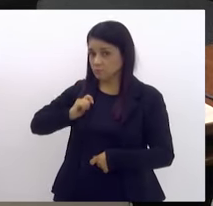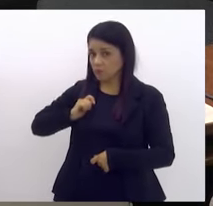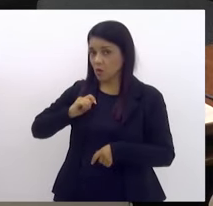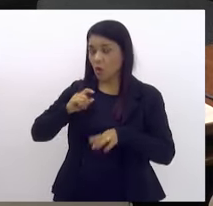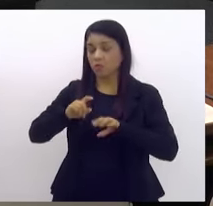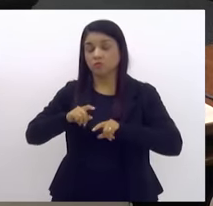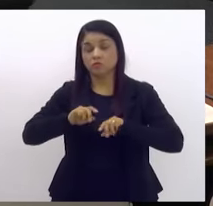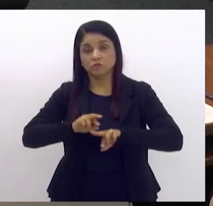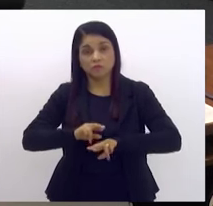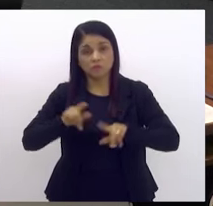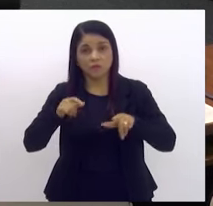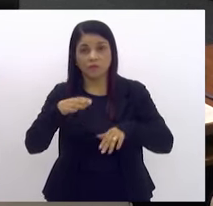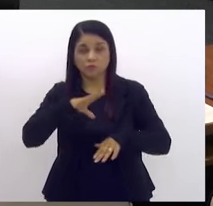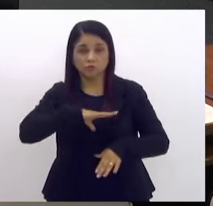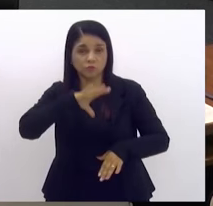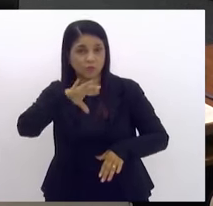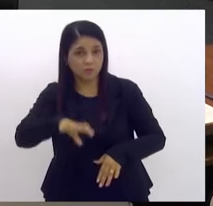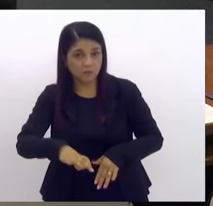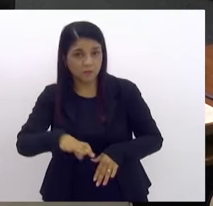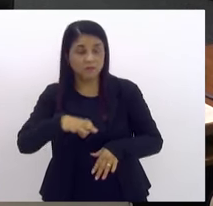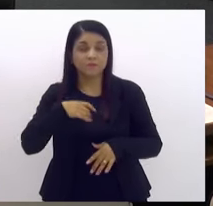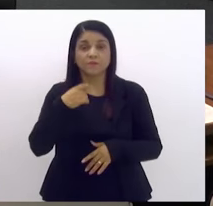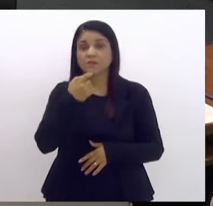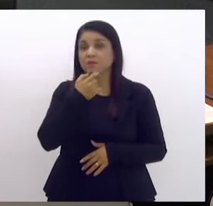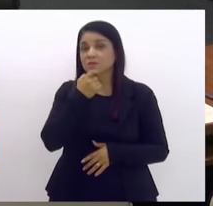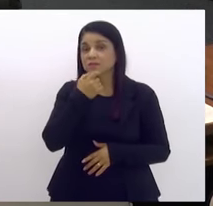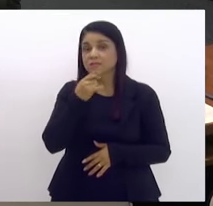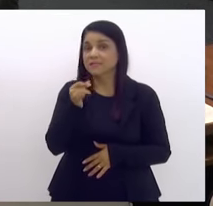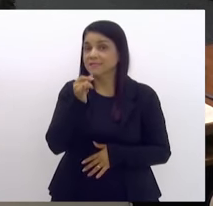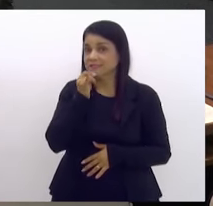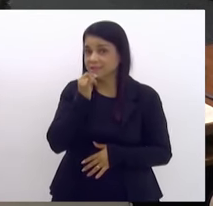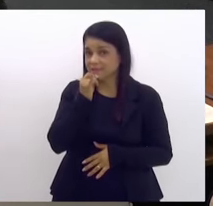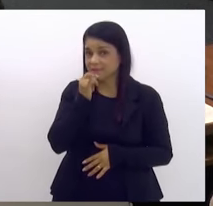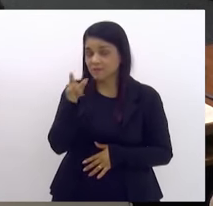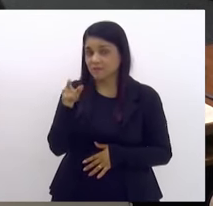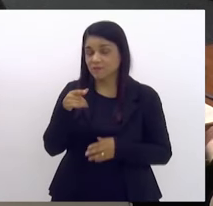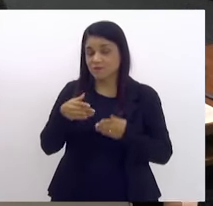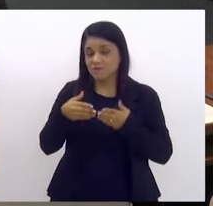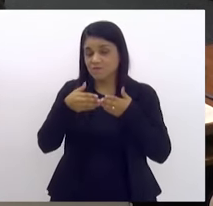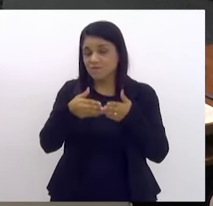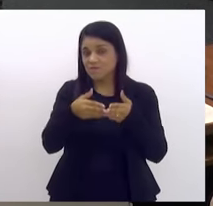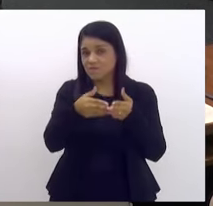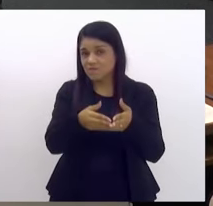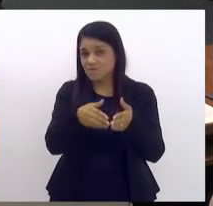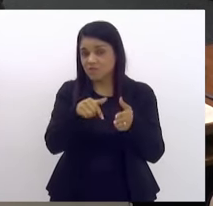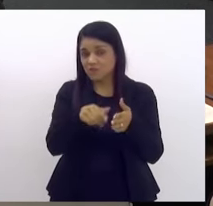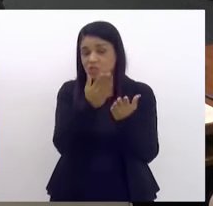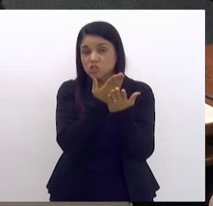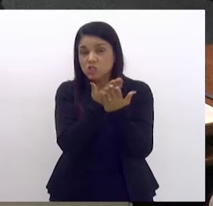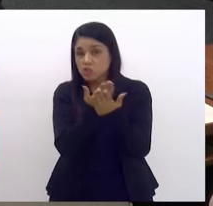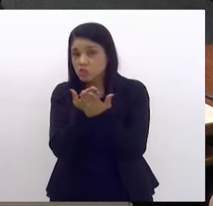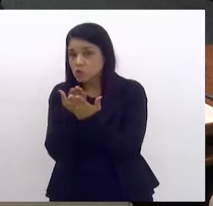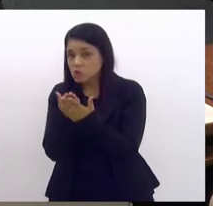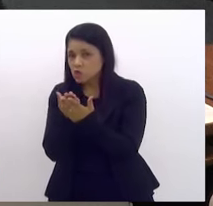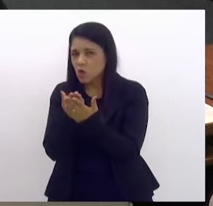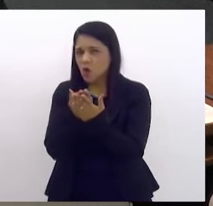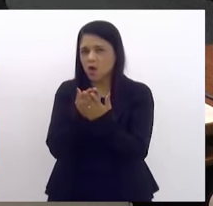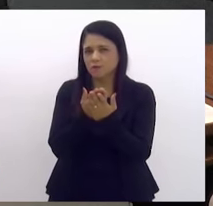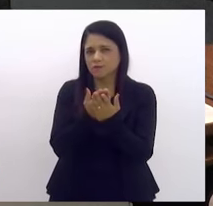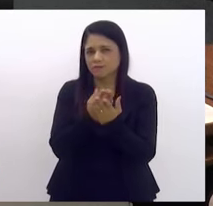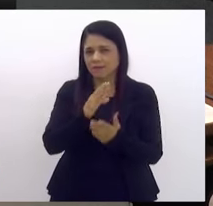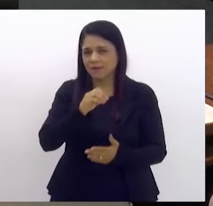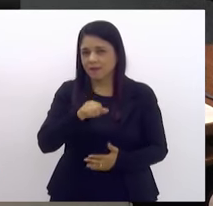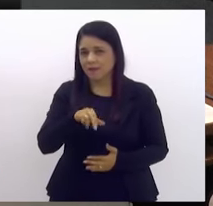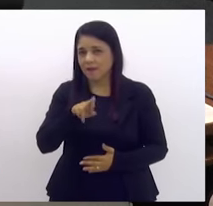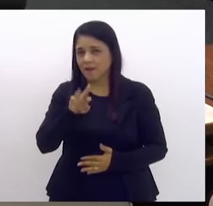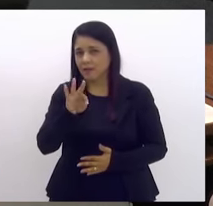portugueses. Os ingleses, por exemplo, eles enviavam estudiosos, eles enviavam